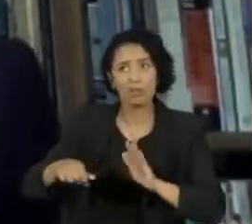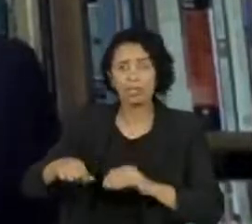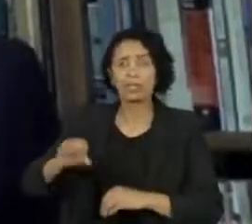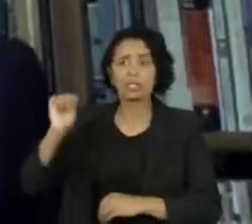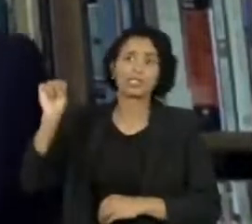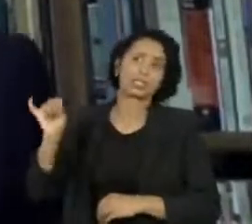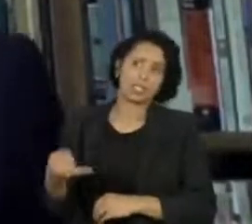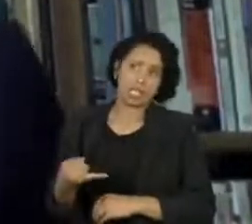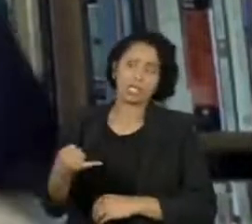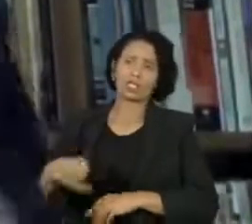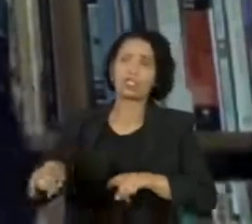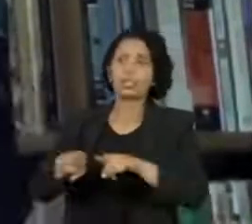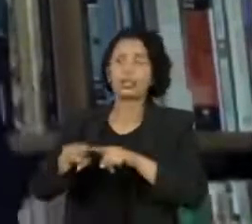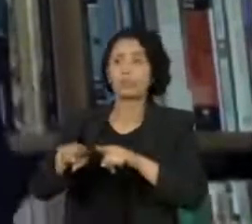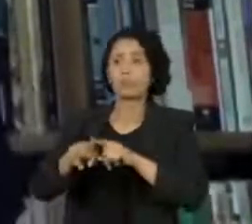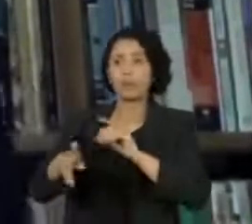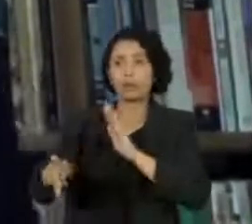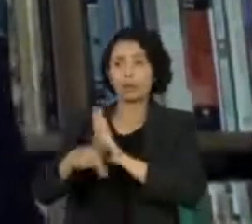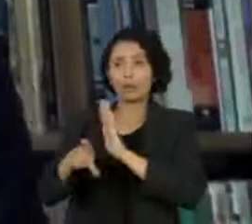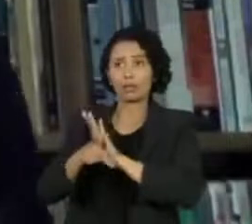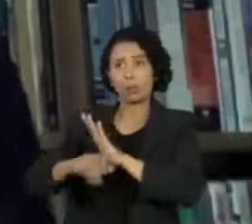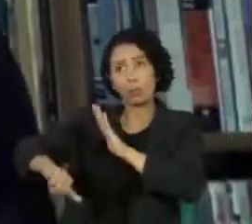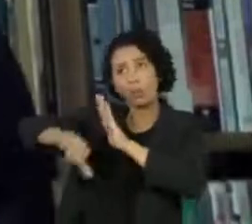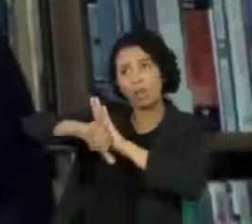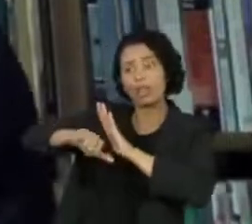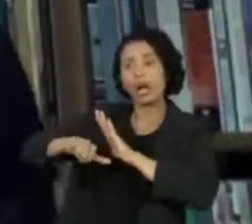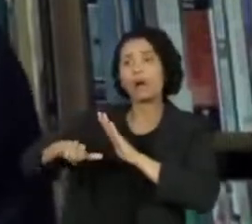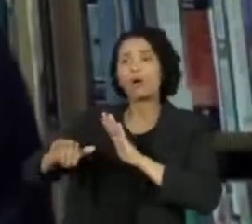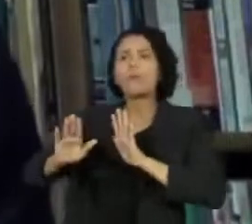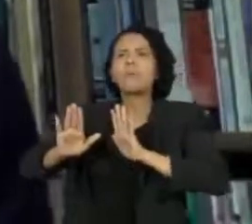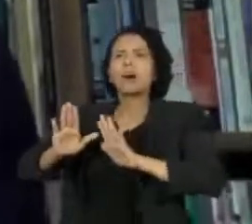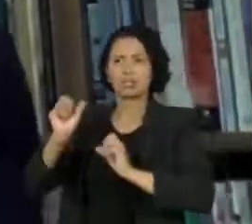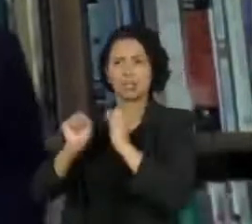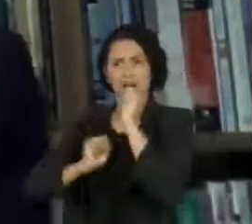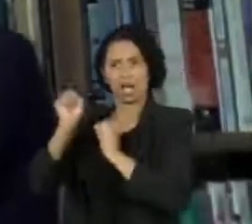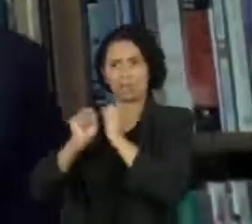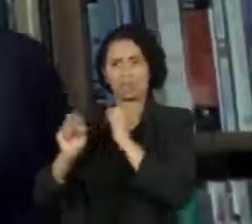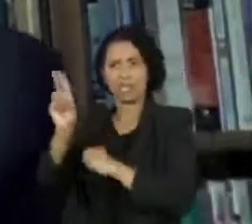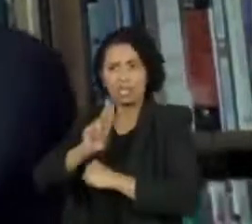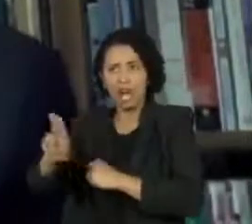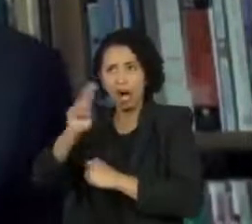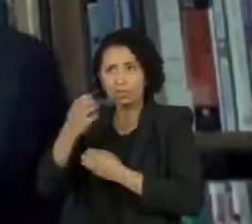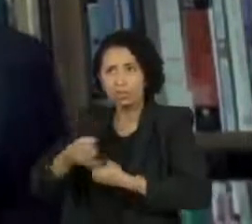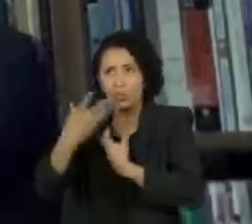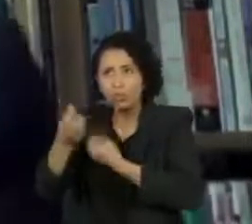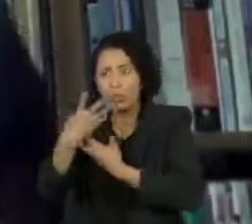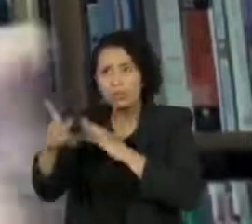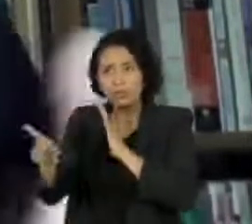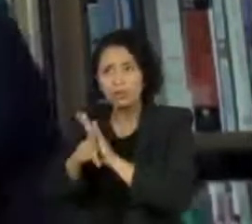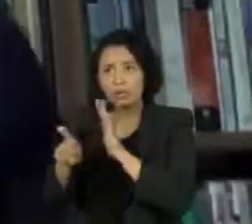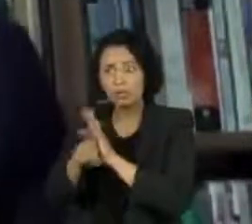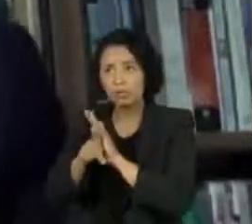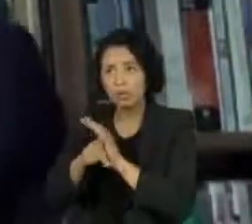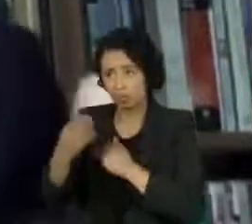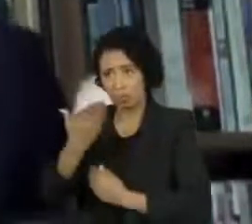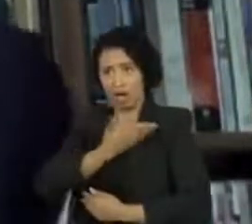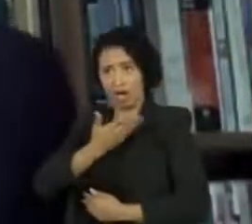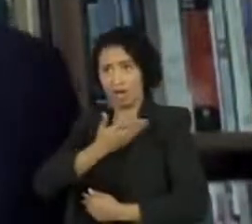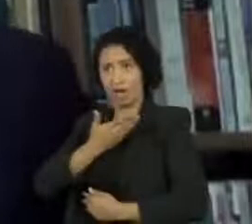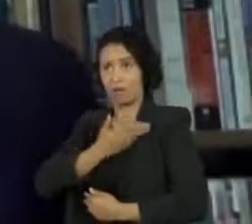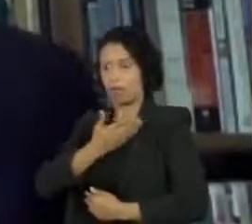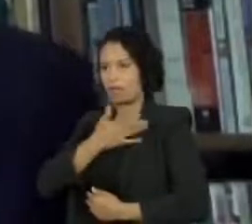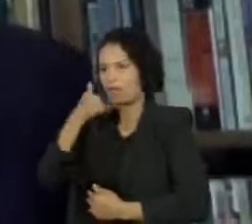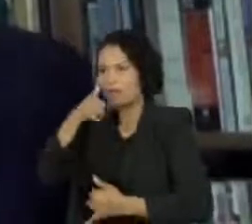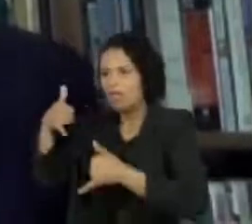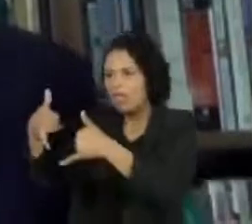apuração penal, mas a empresa usou dados de terceiros para expor o consumidor